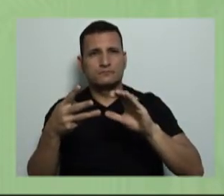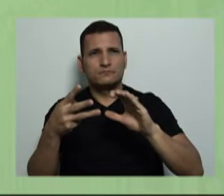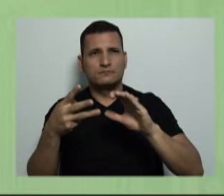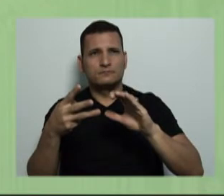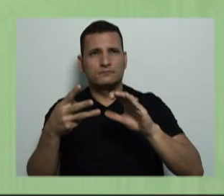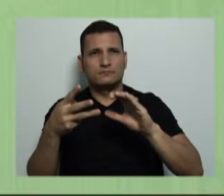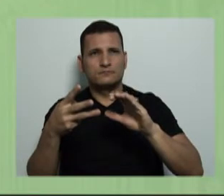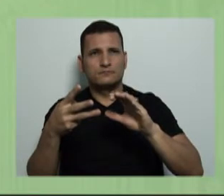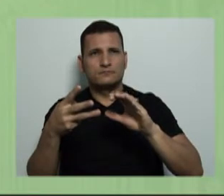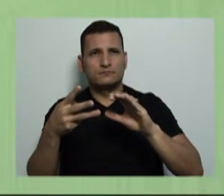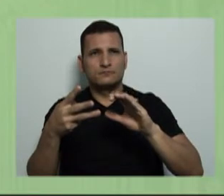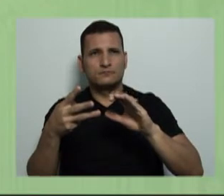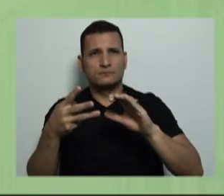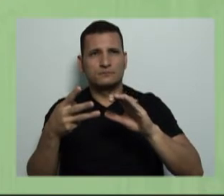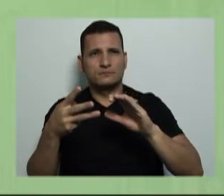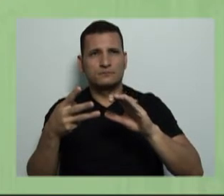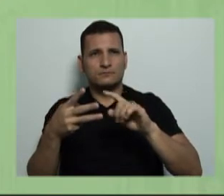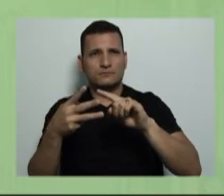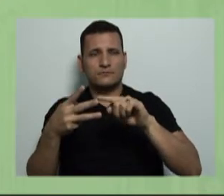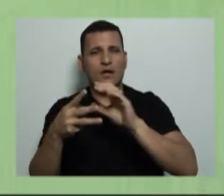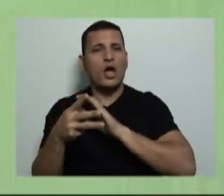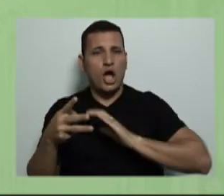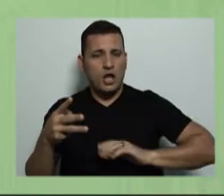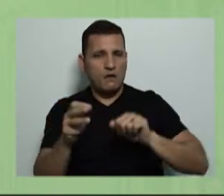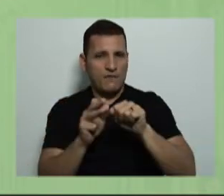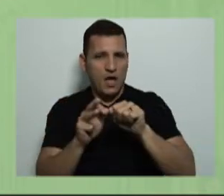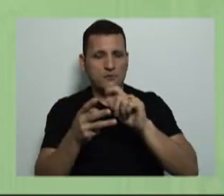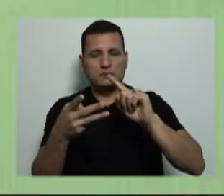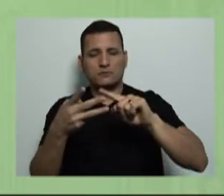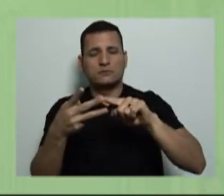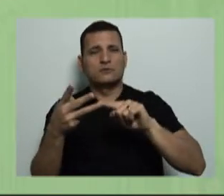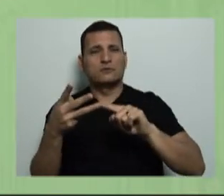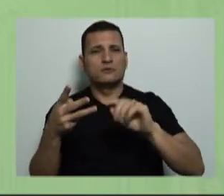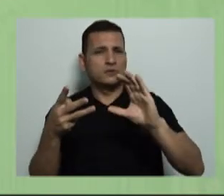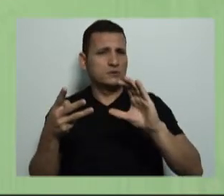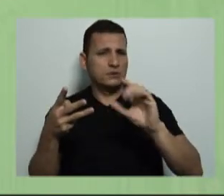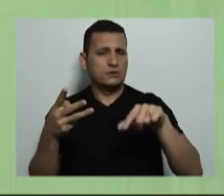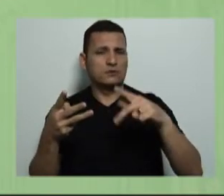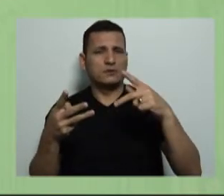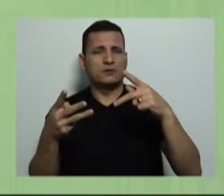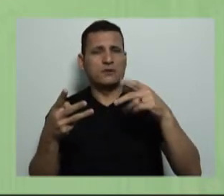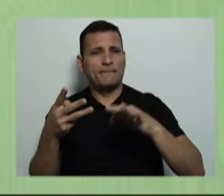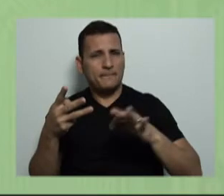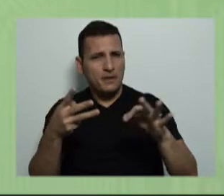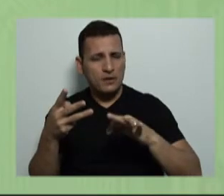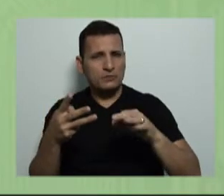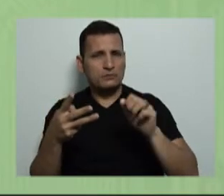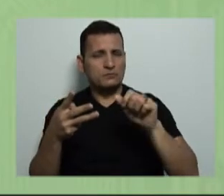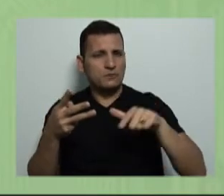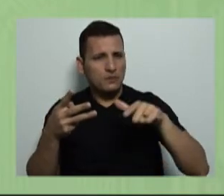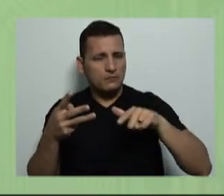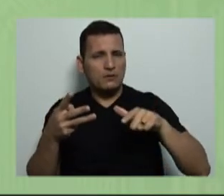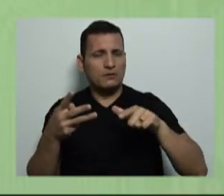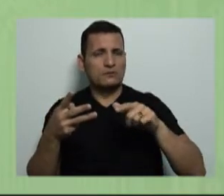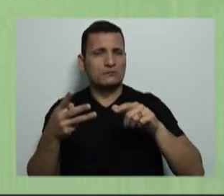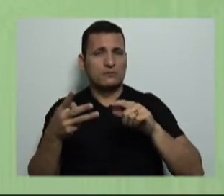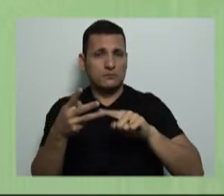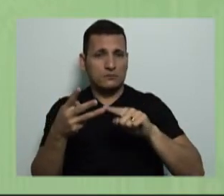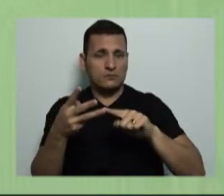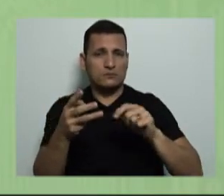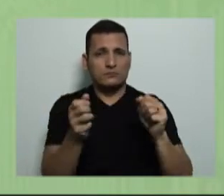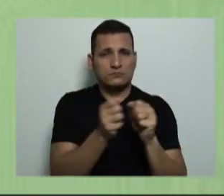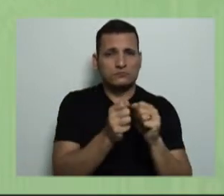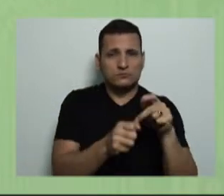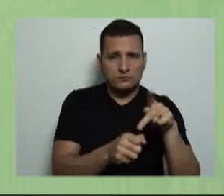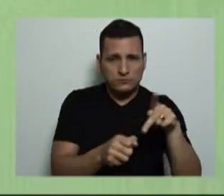faz vai ser a coordenação, e o C, que é o plano de atividades do estágio, que o aluno vai realizar junto com o supervisor